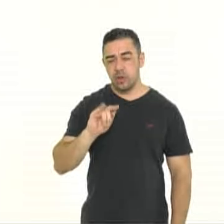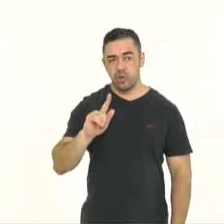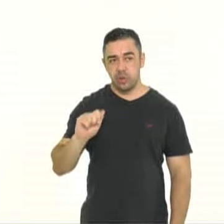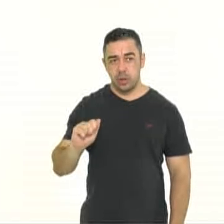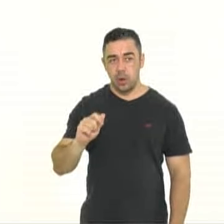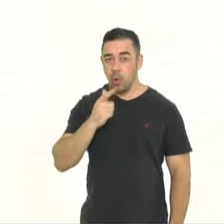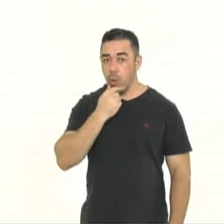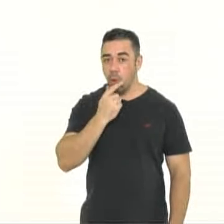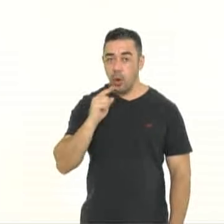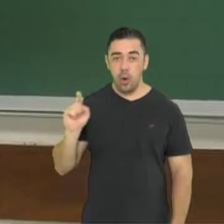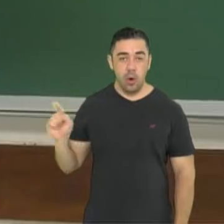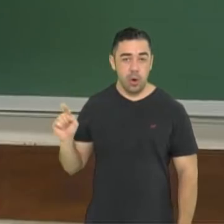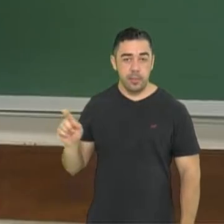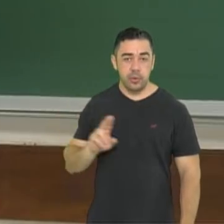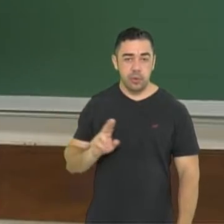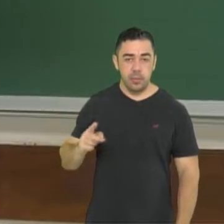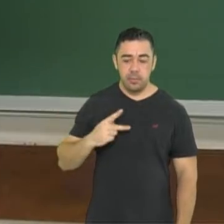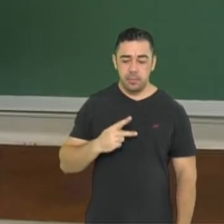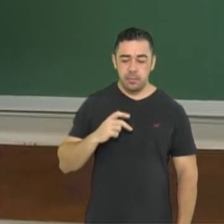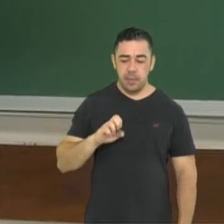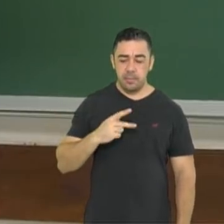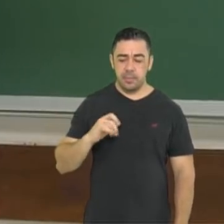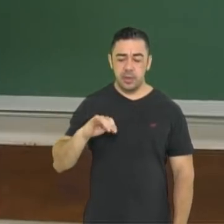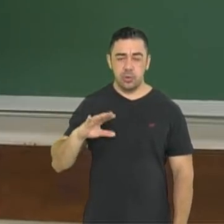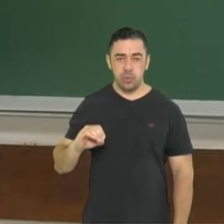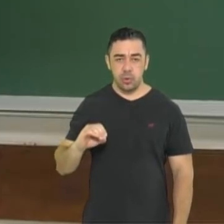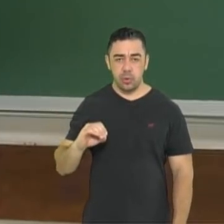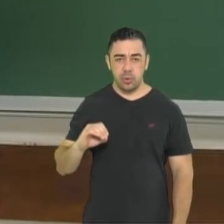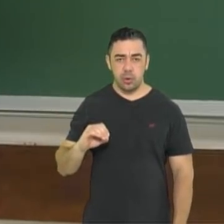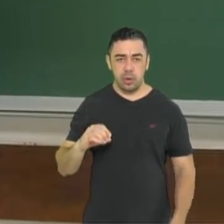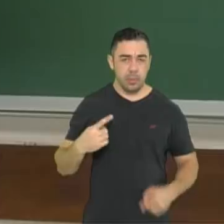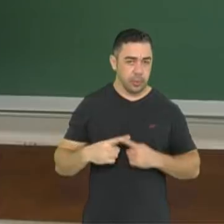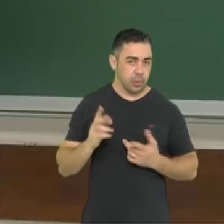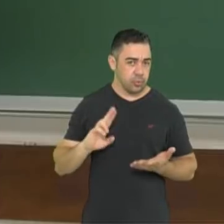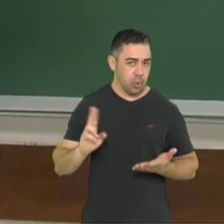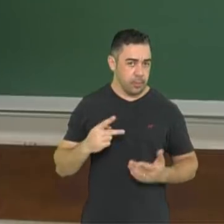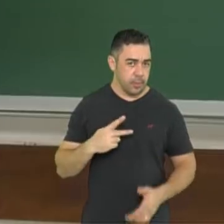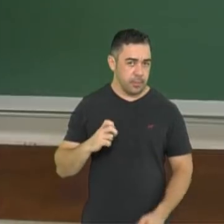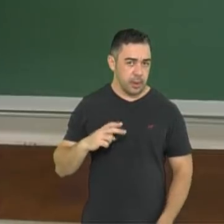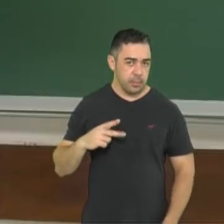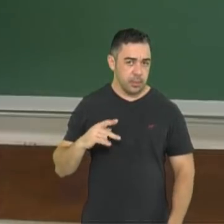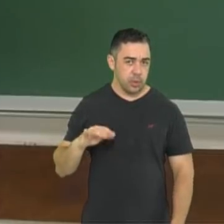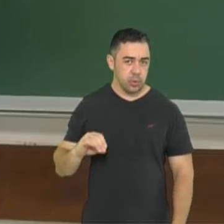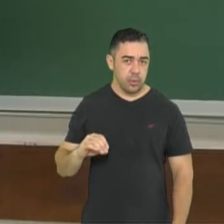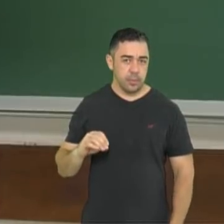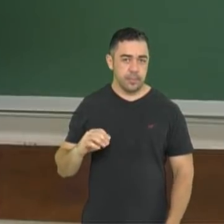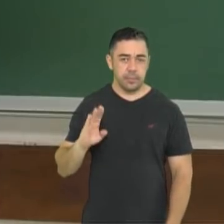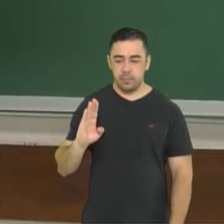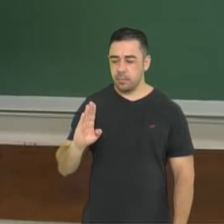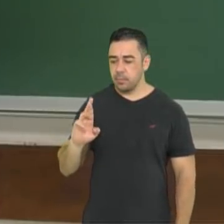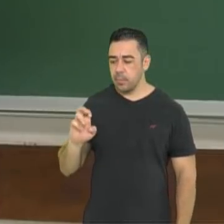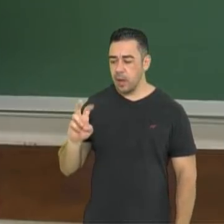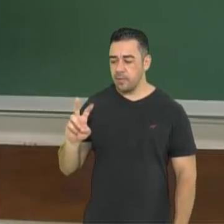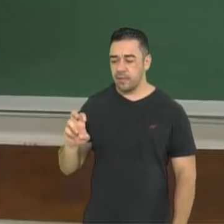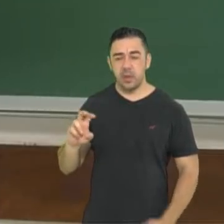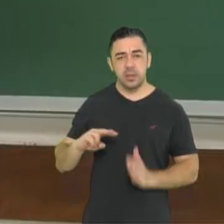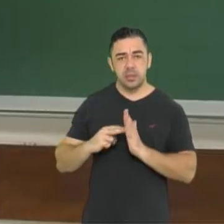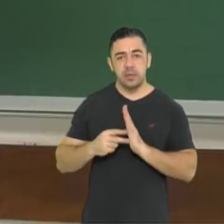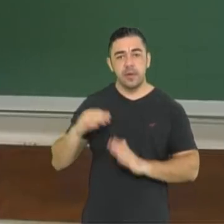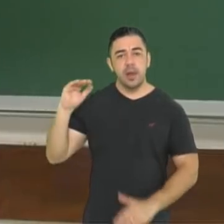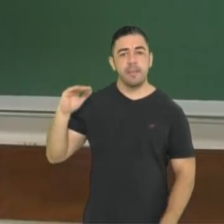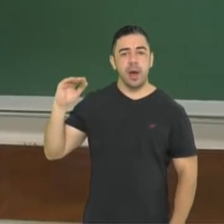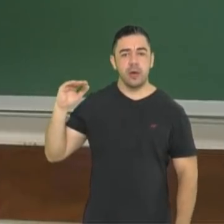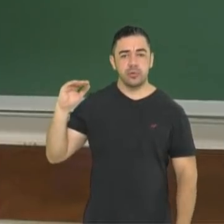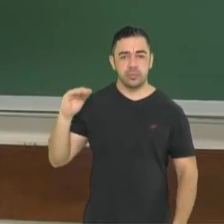Pepino Breve. É engraçado esses nomes, né? Porque Pepino, eu não sei porque ele se chama Pepino, mas o Breve porque ele é baixo. E aí tinha